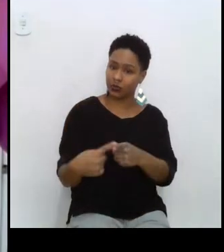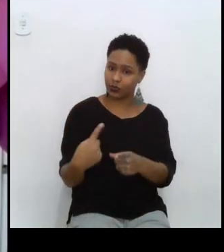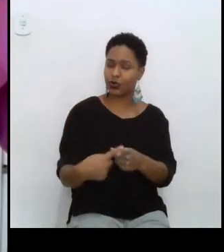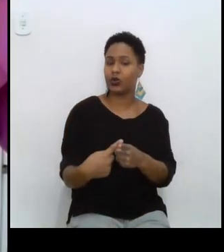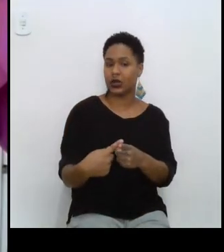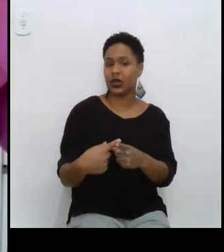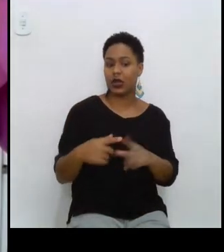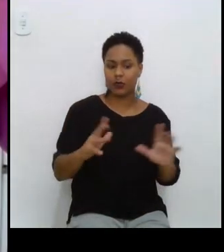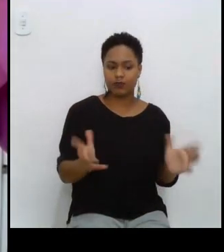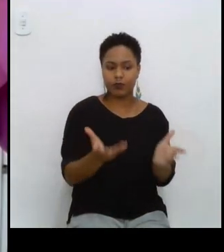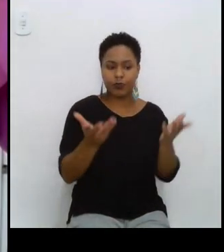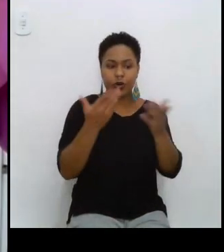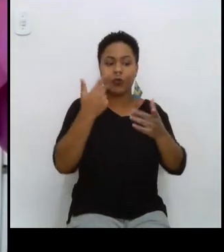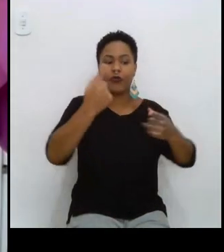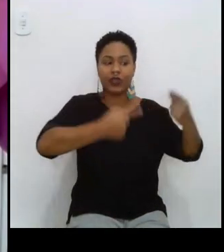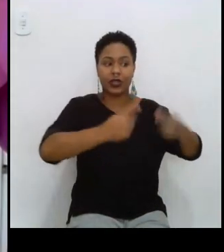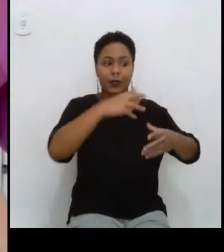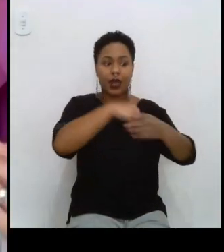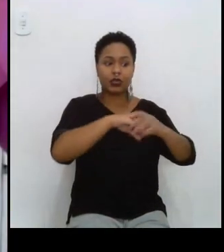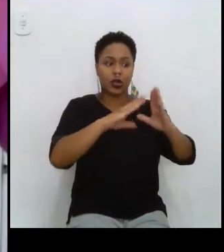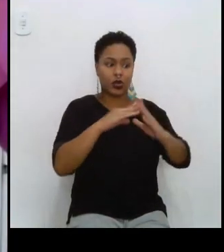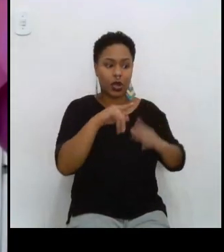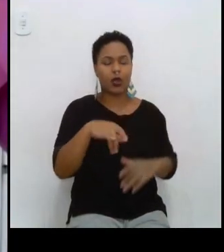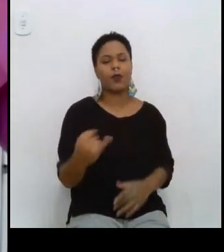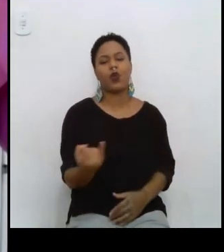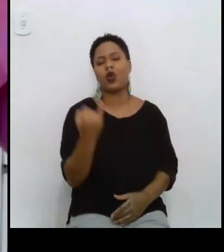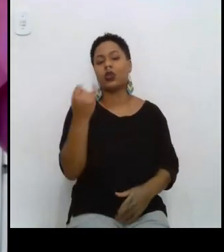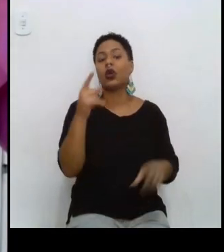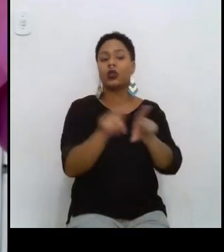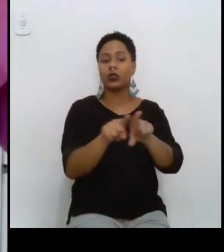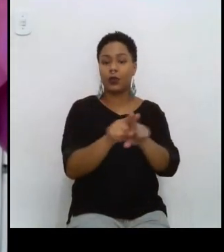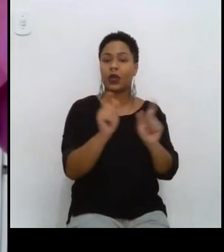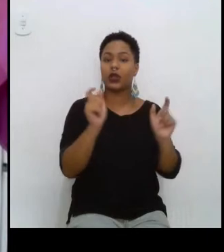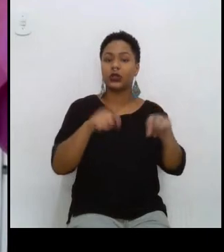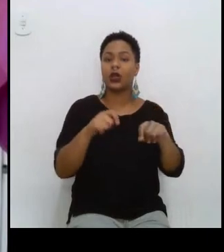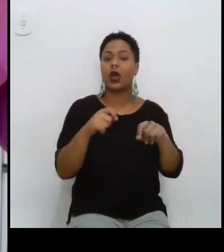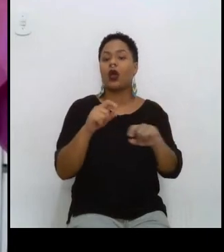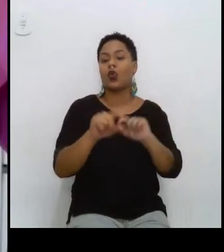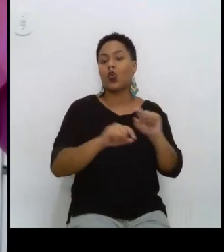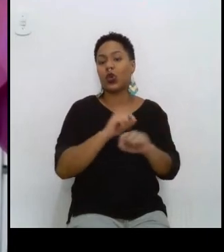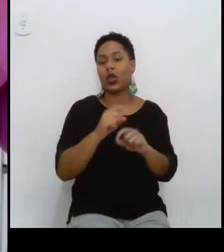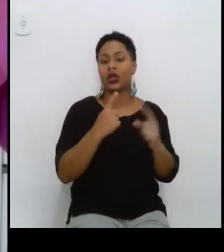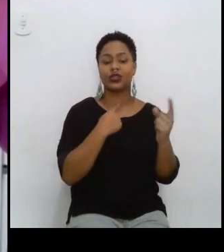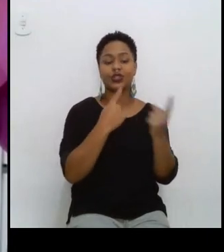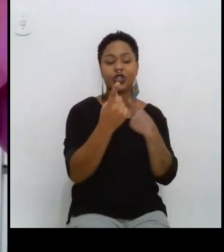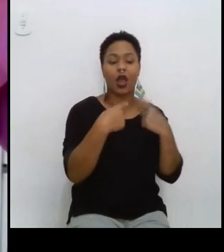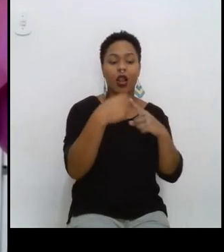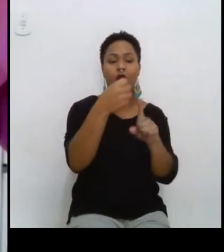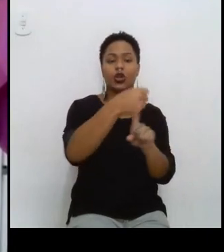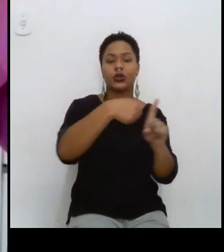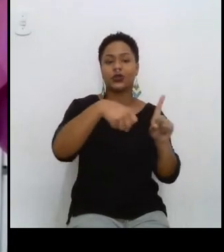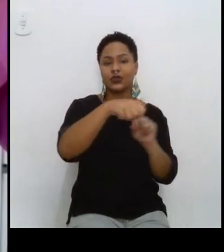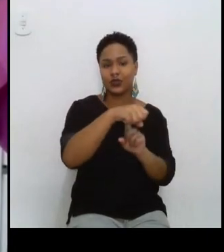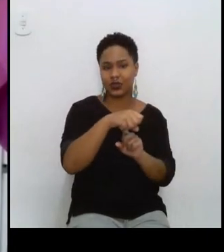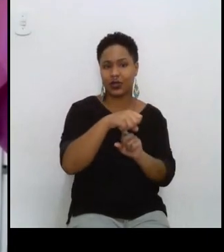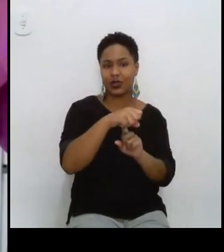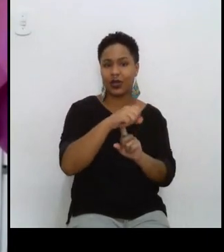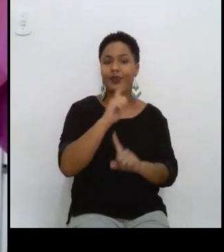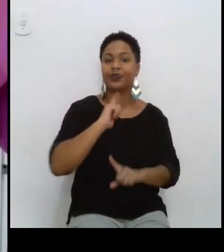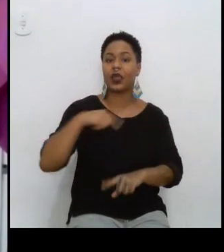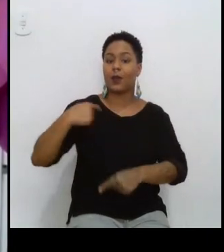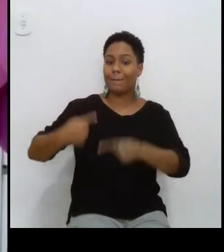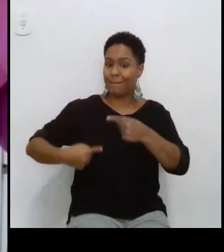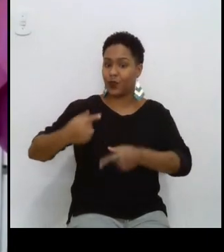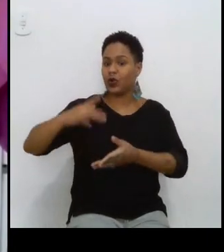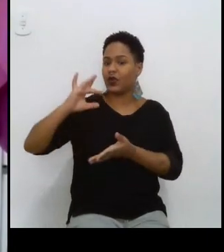da casa é muito importante e a gente consegue promover também um diálogo com a sociedade porque aí onde está a política de verdade